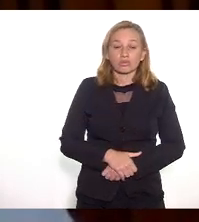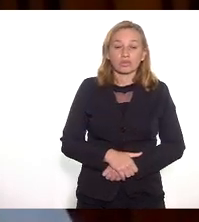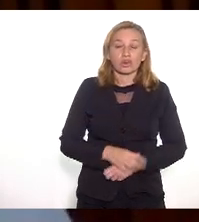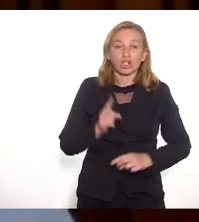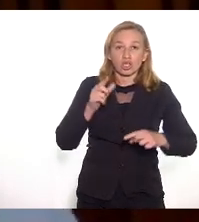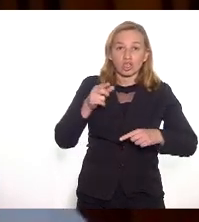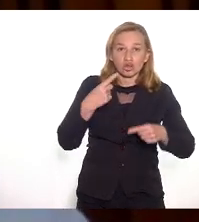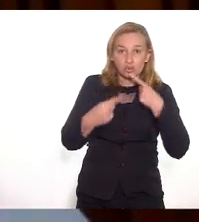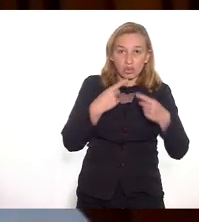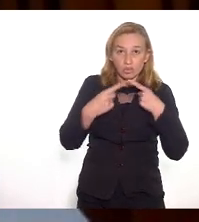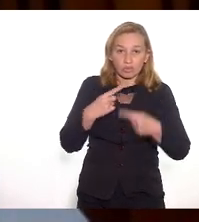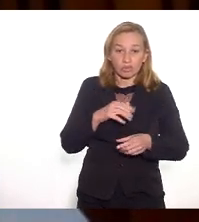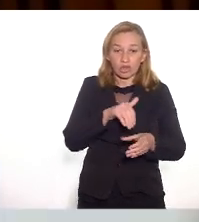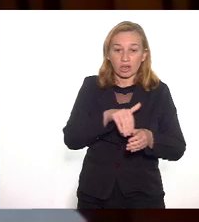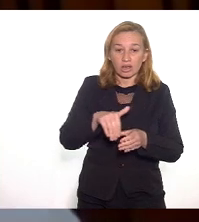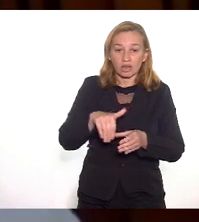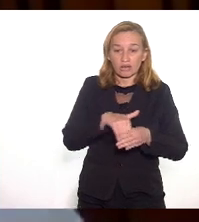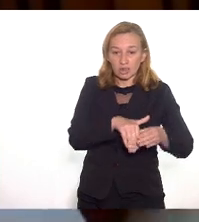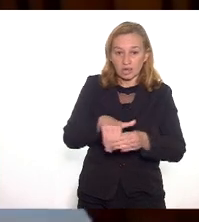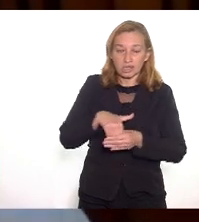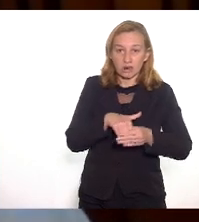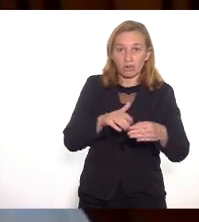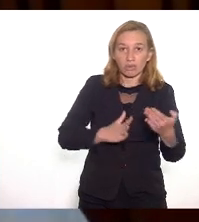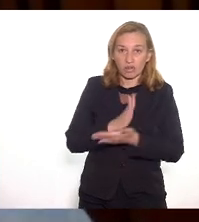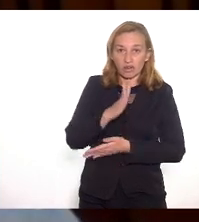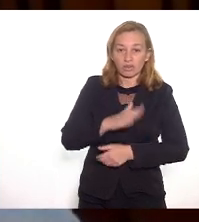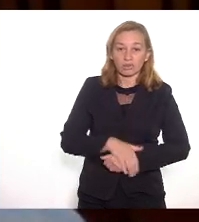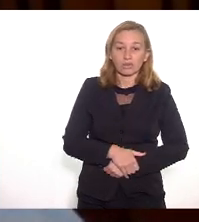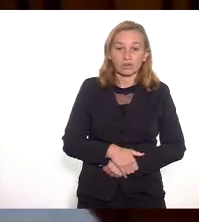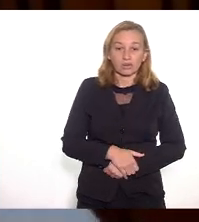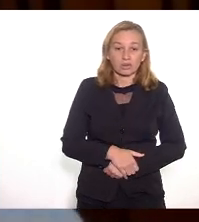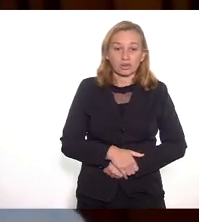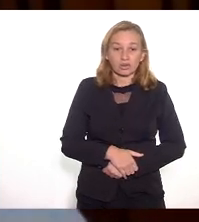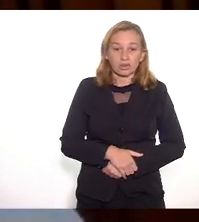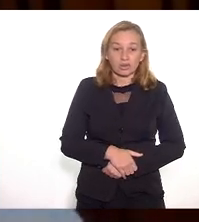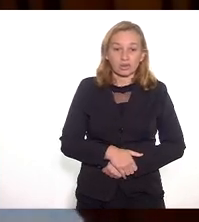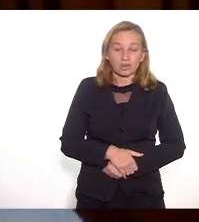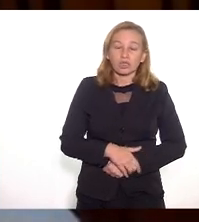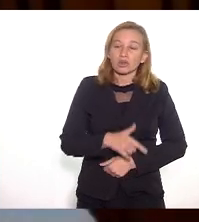Em discussão, em votação, aprovado.